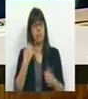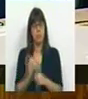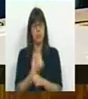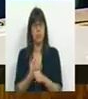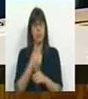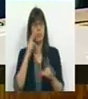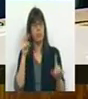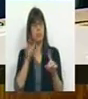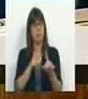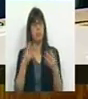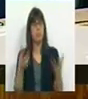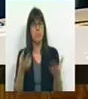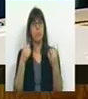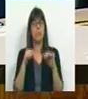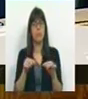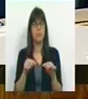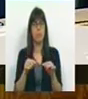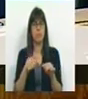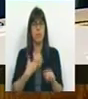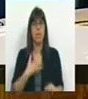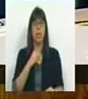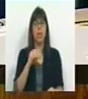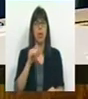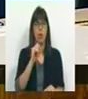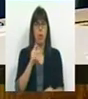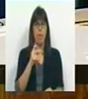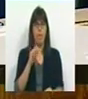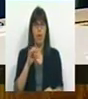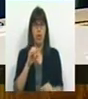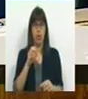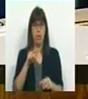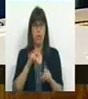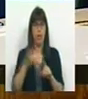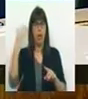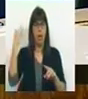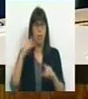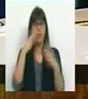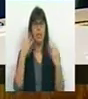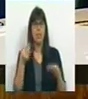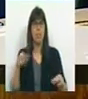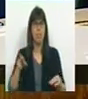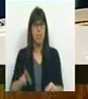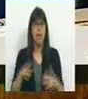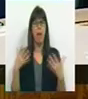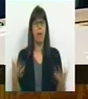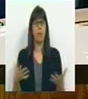trabalho visionário na UMIC, de Diogo Vasconcelos na altura, o Simplex